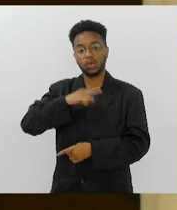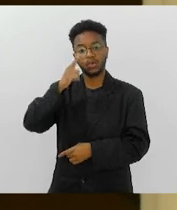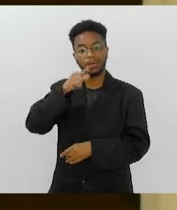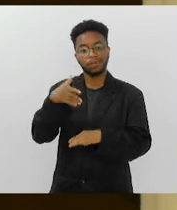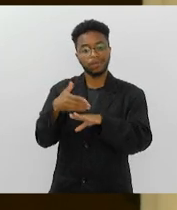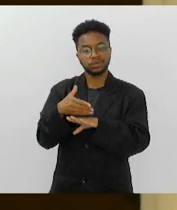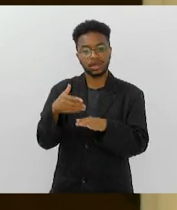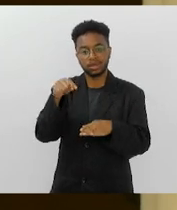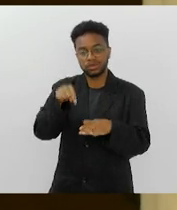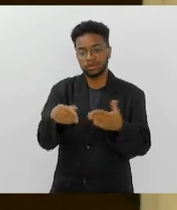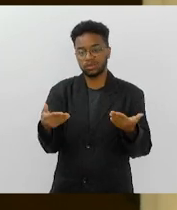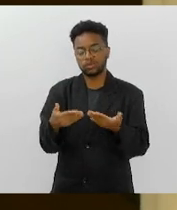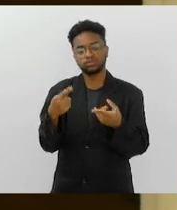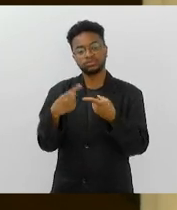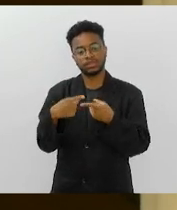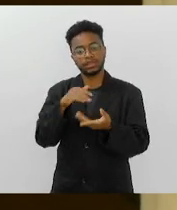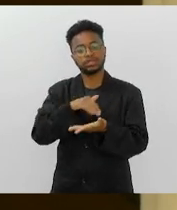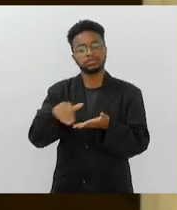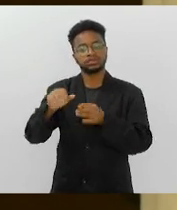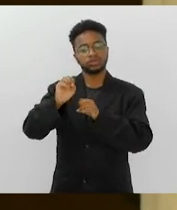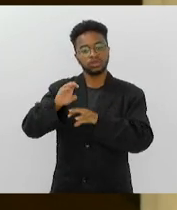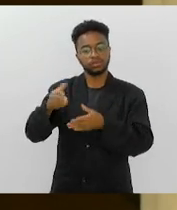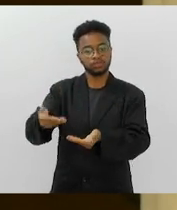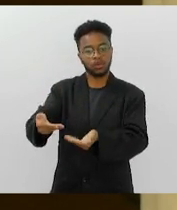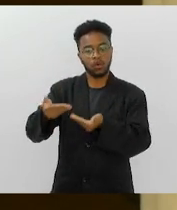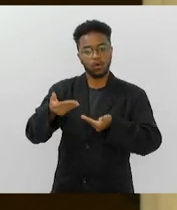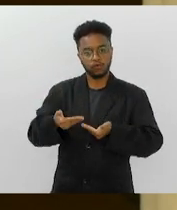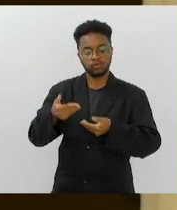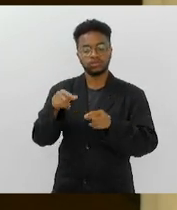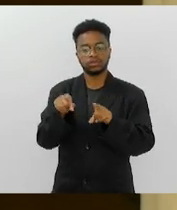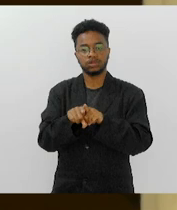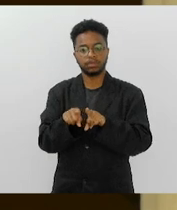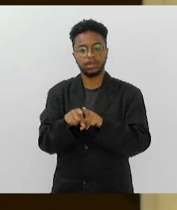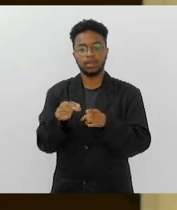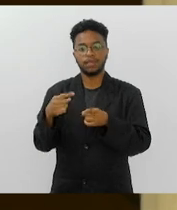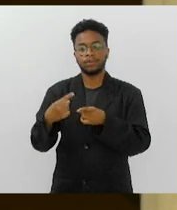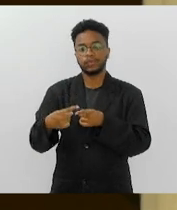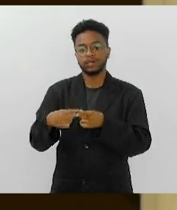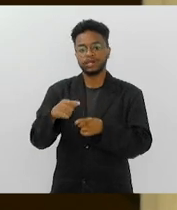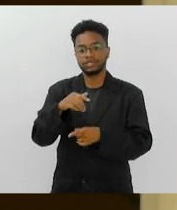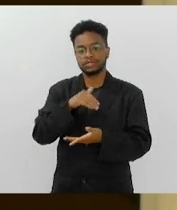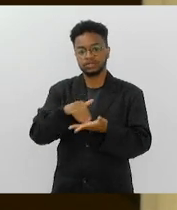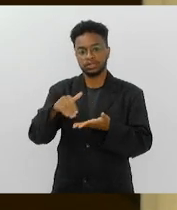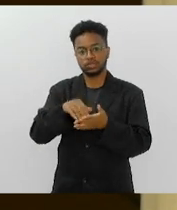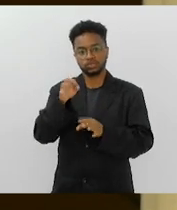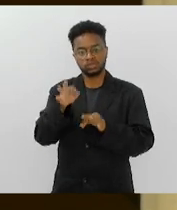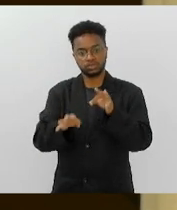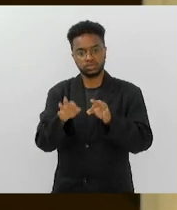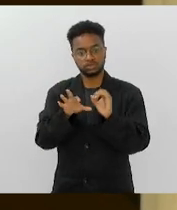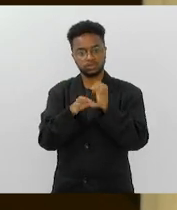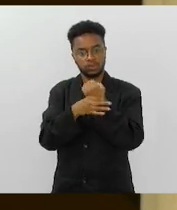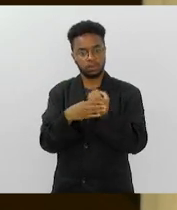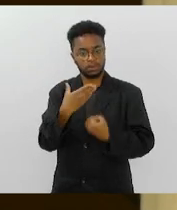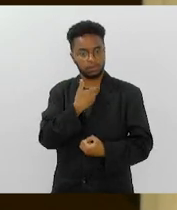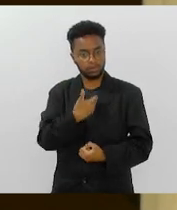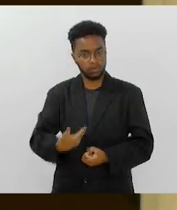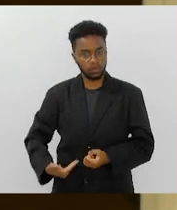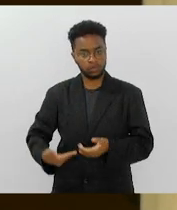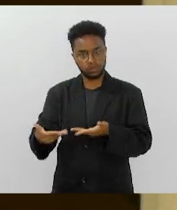a Secretaria de Educação nos convidou, porque a Secretaria de Justiça e Segurança Pública nos convidou. Então,